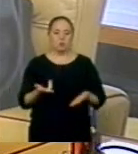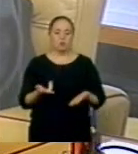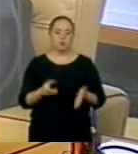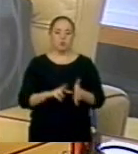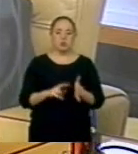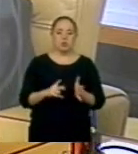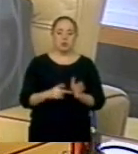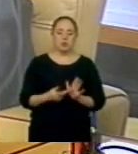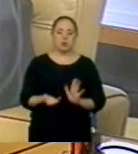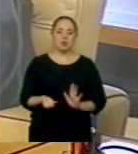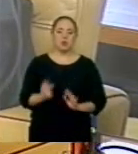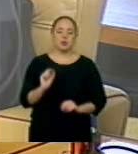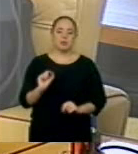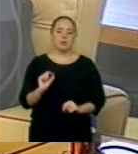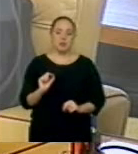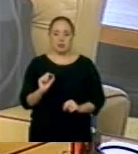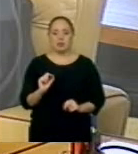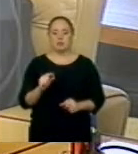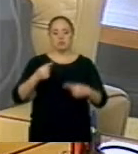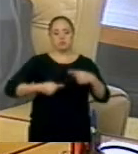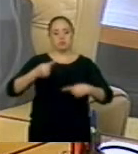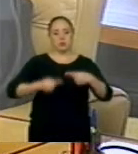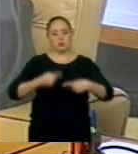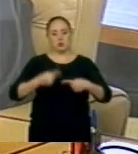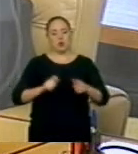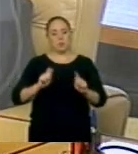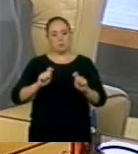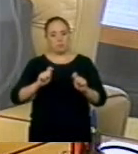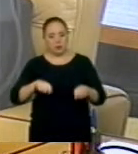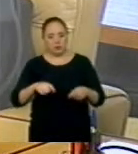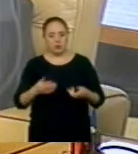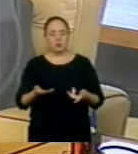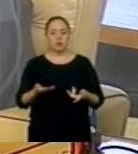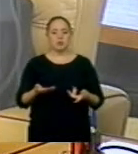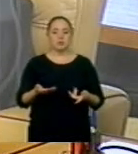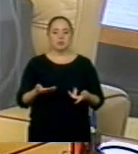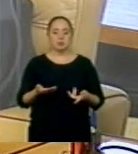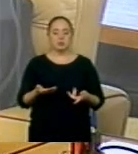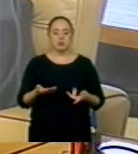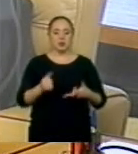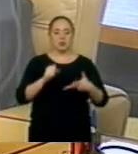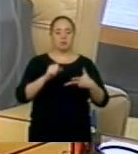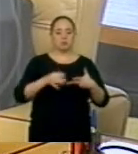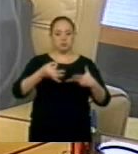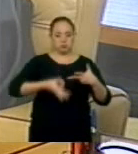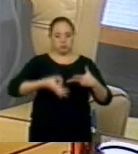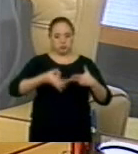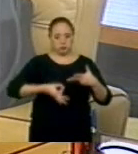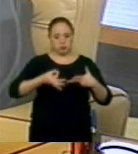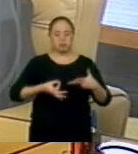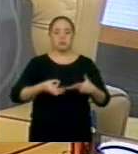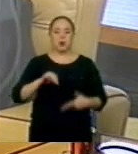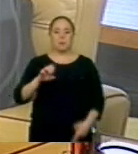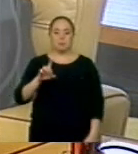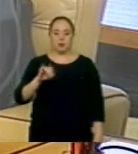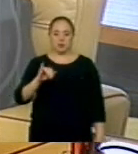diante do pedido formulado, a discussão sobre a possibilidade da decretação pelo Poder Judiciário de medidas